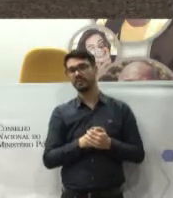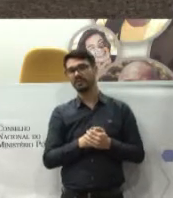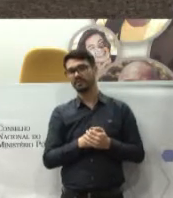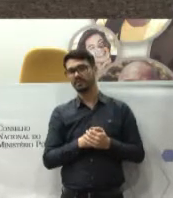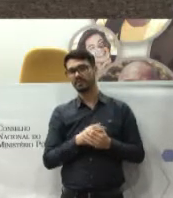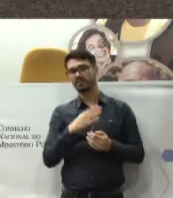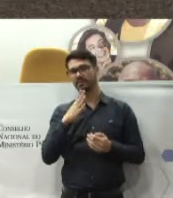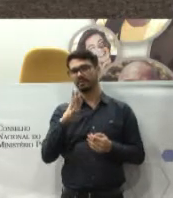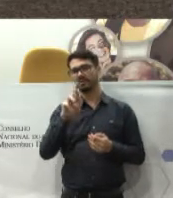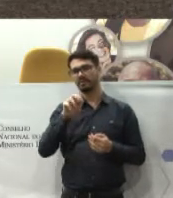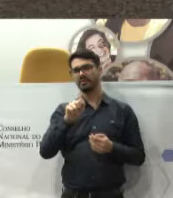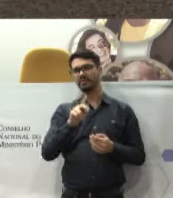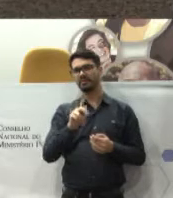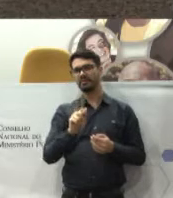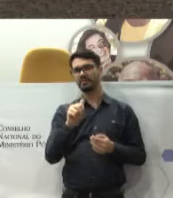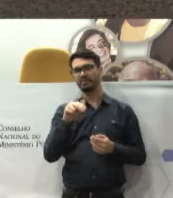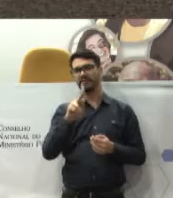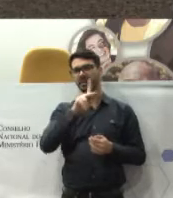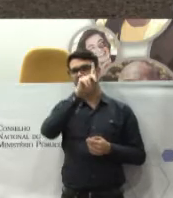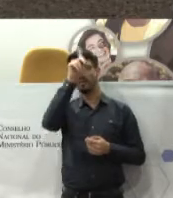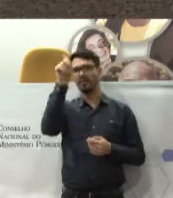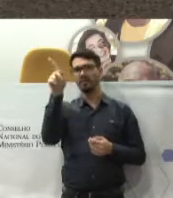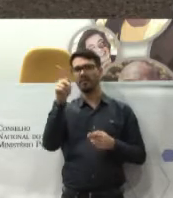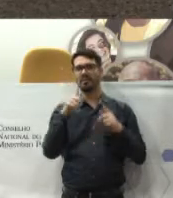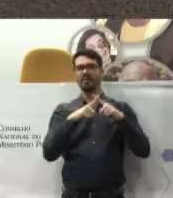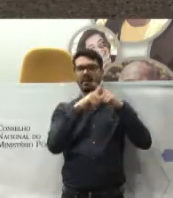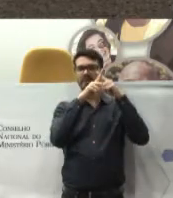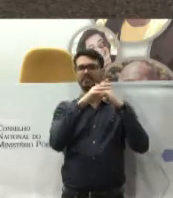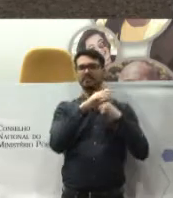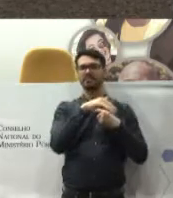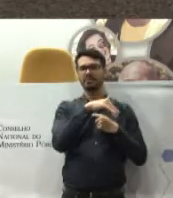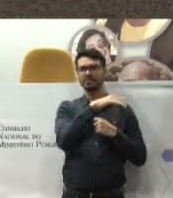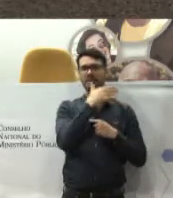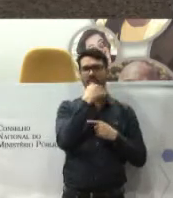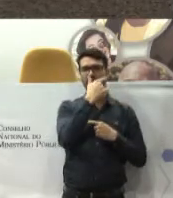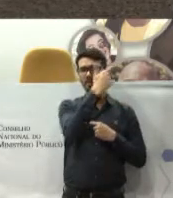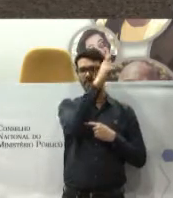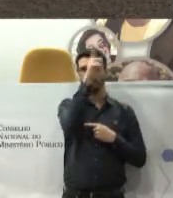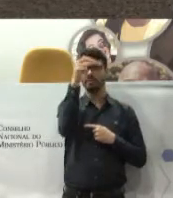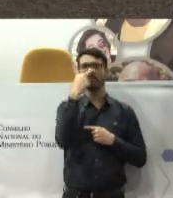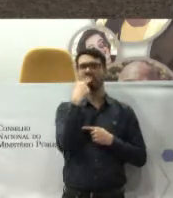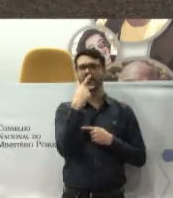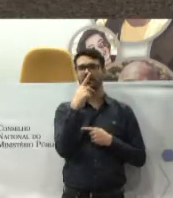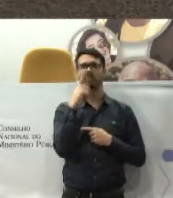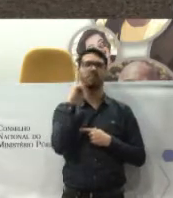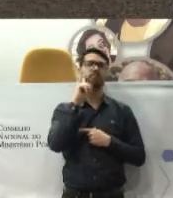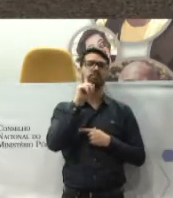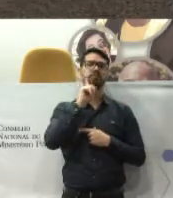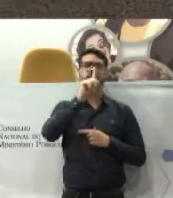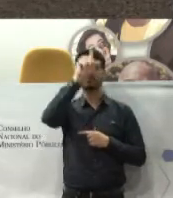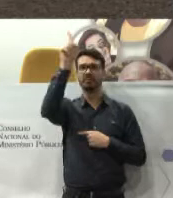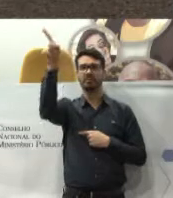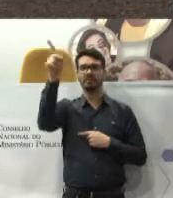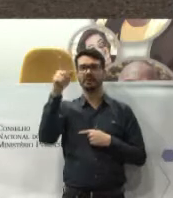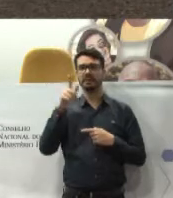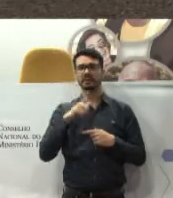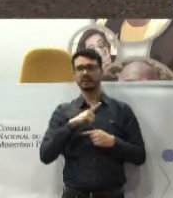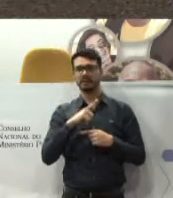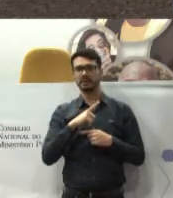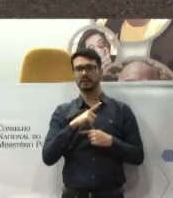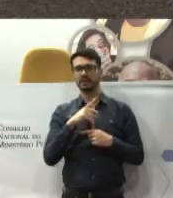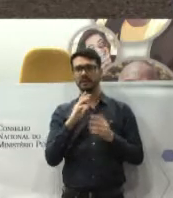versus Board of Education da Suprema Corte Americana, que nada mais é do que você pegar um processo coletivo, uma tutela